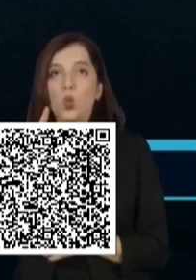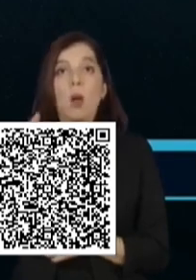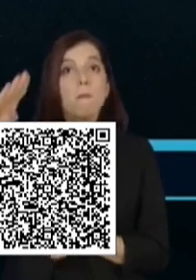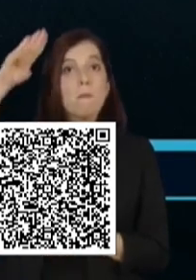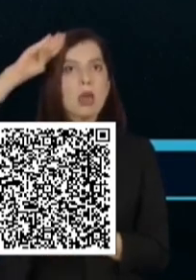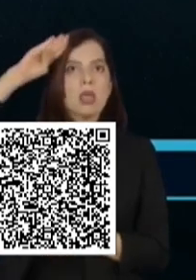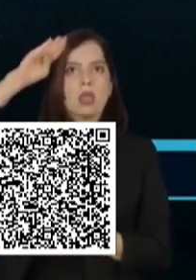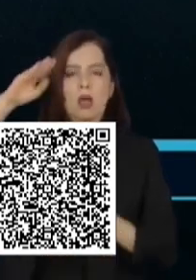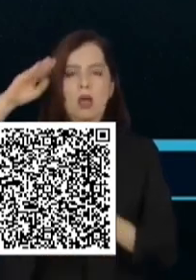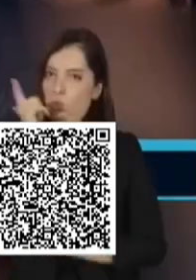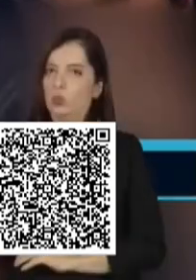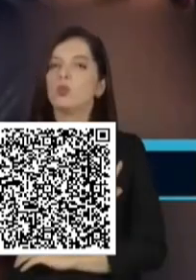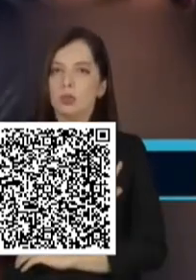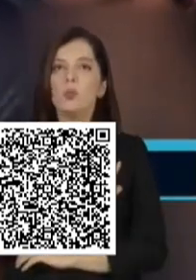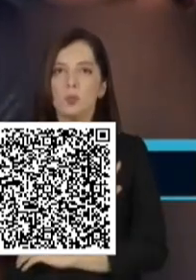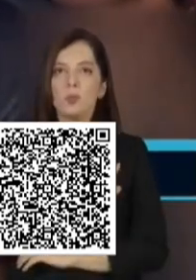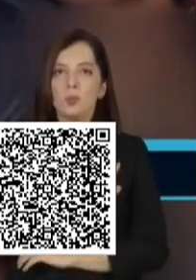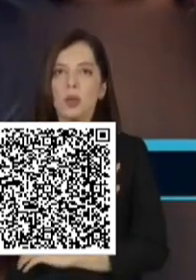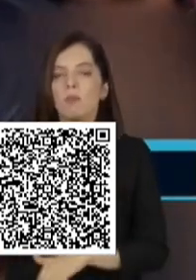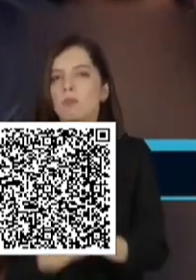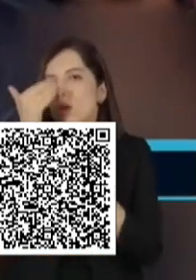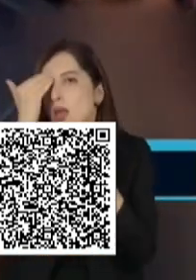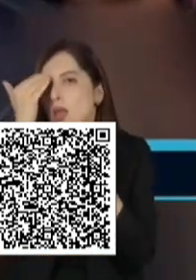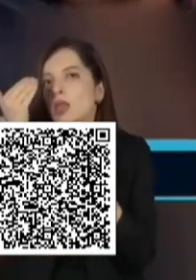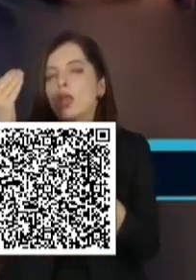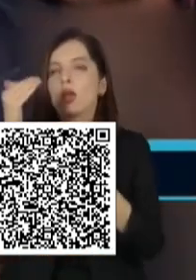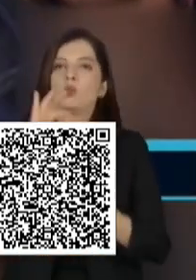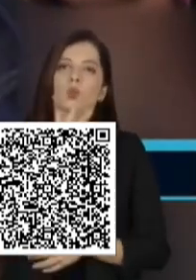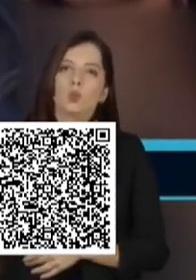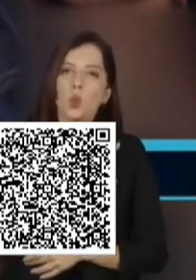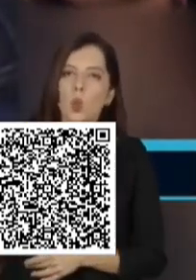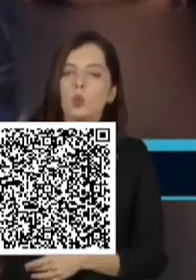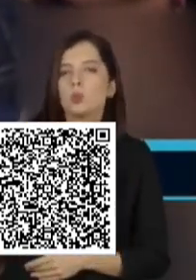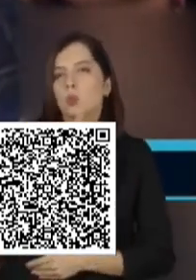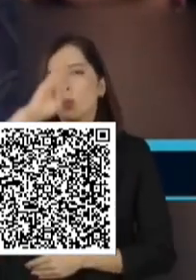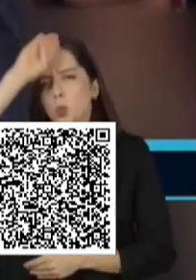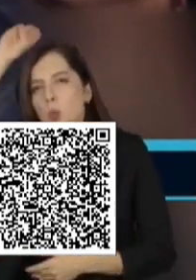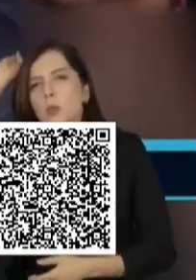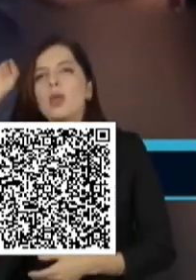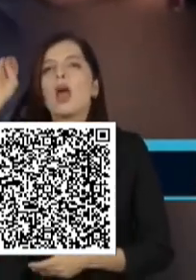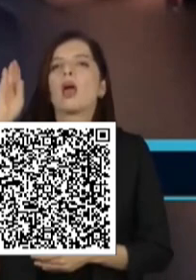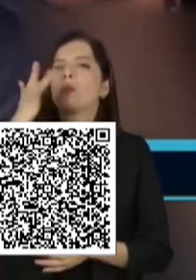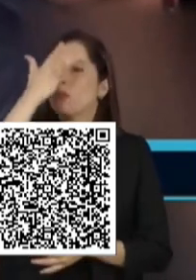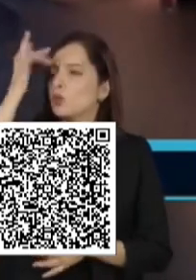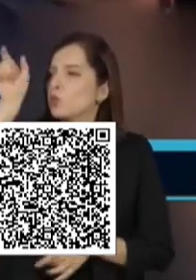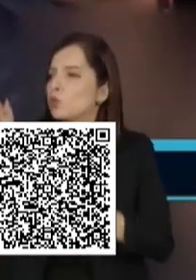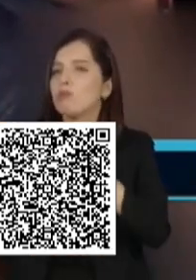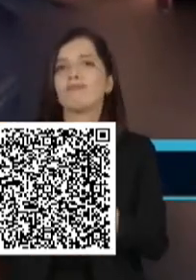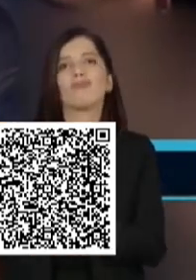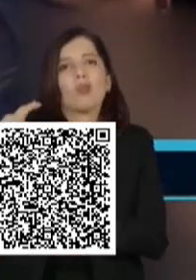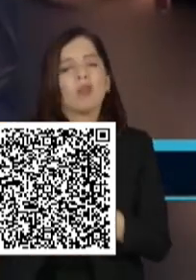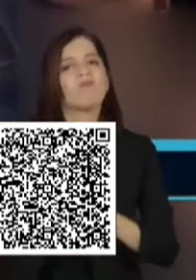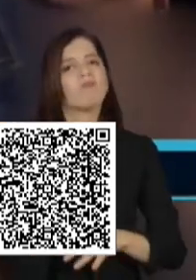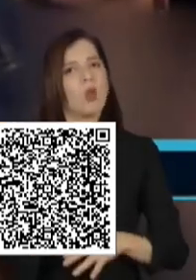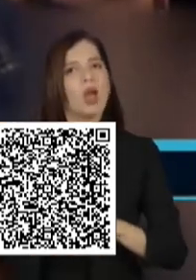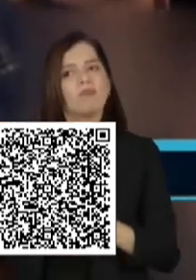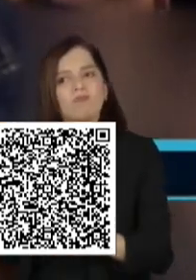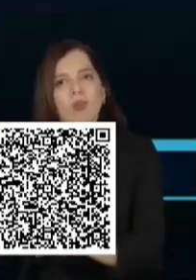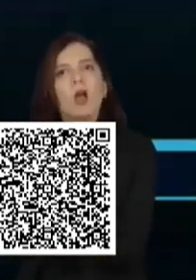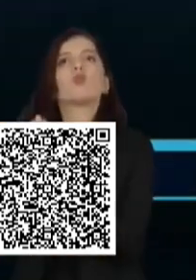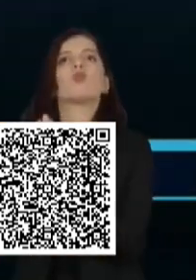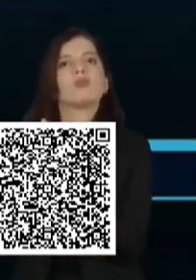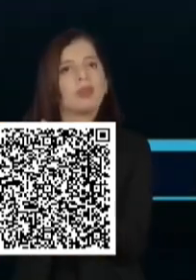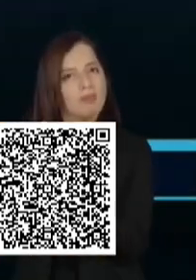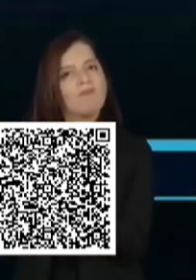colapsada Governador que tá acompanhando a situação Claro lá no estado e tem dado diversas coletivas de imprensa e falou